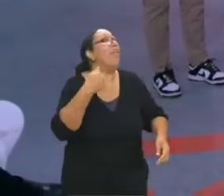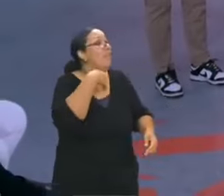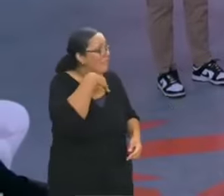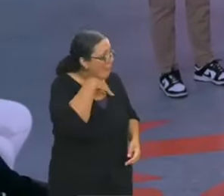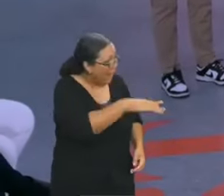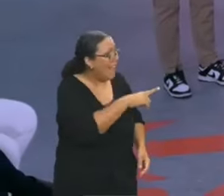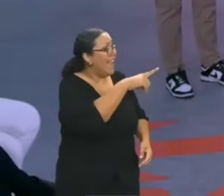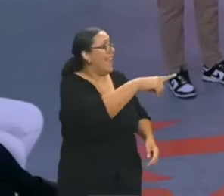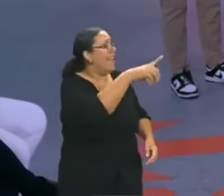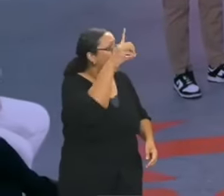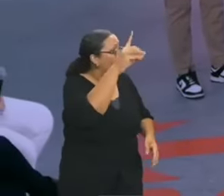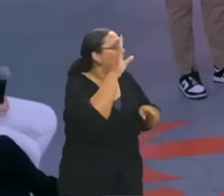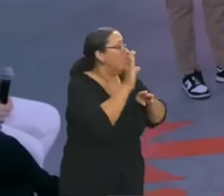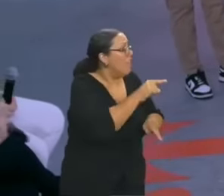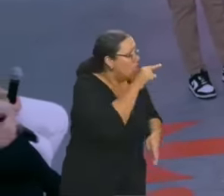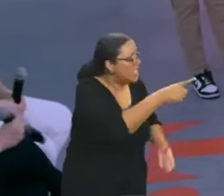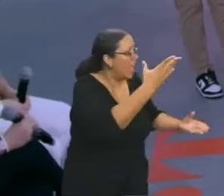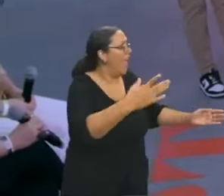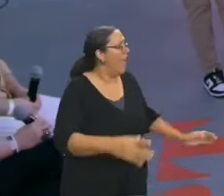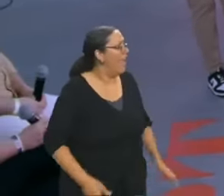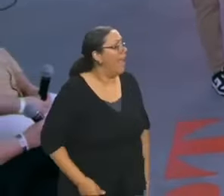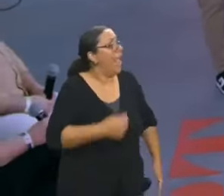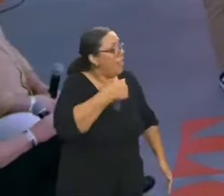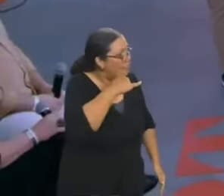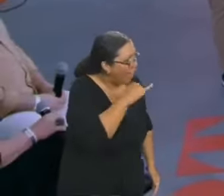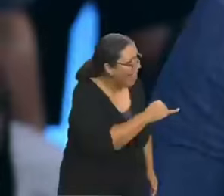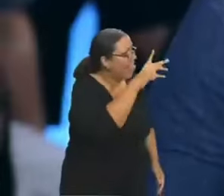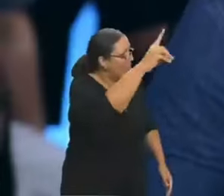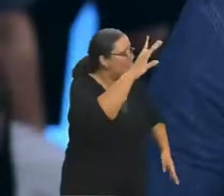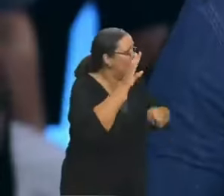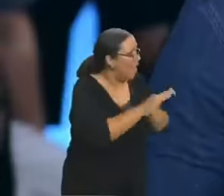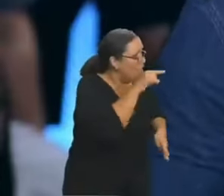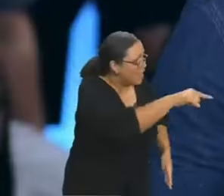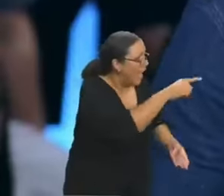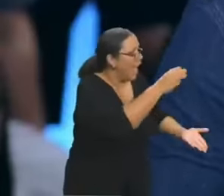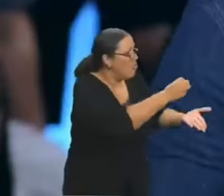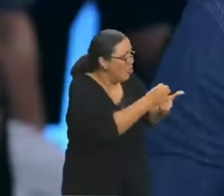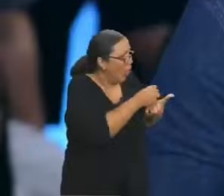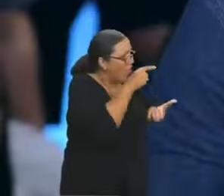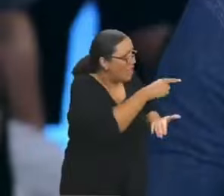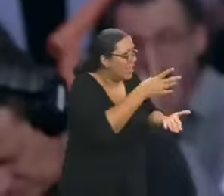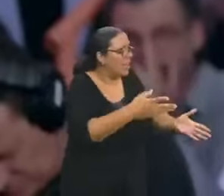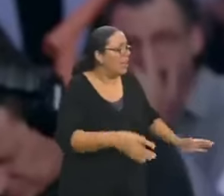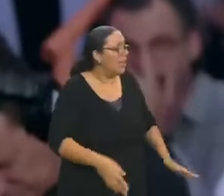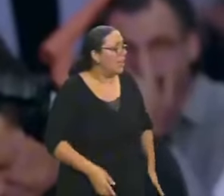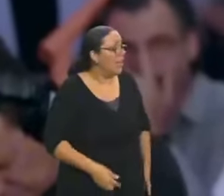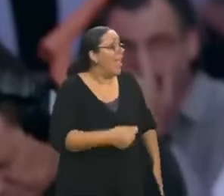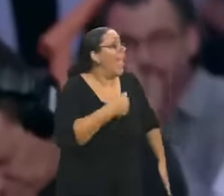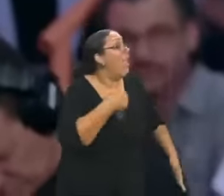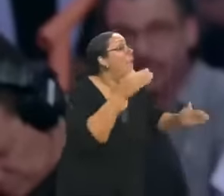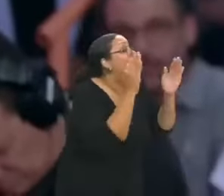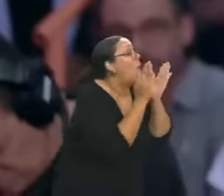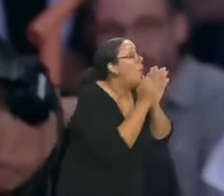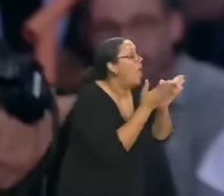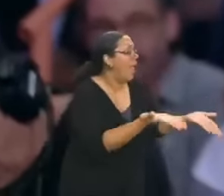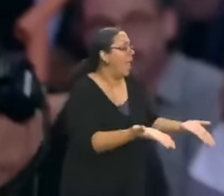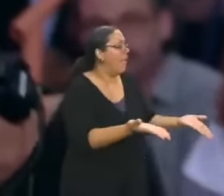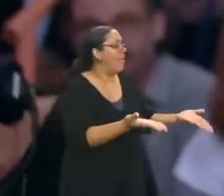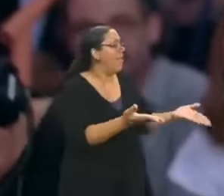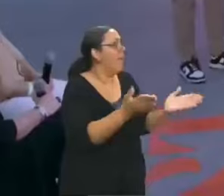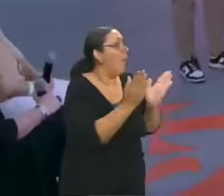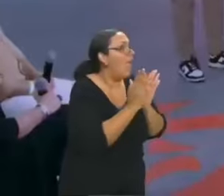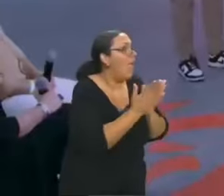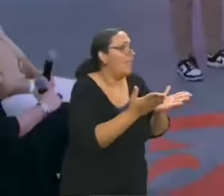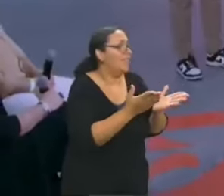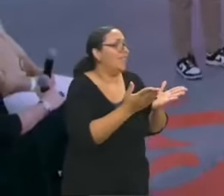ia te socorrer?" Ela falou: "Eu não disse para você que Deus ia te socorrer." Ela disse mais, né? Ela falou: "Eu rezei para a Virgem Maria."